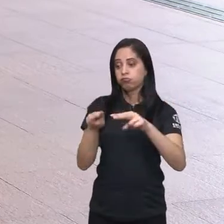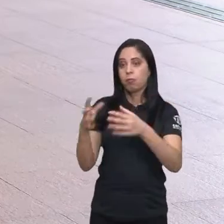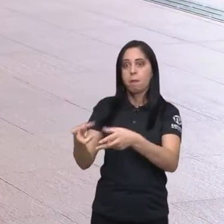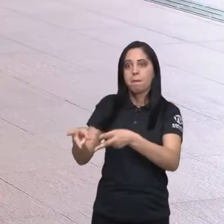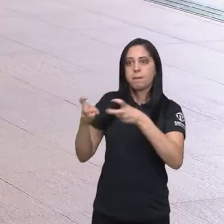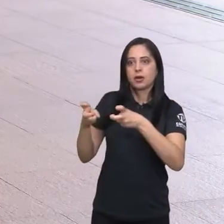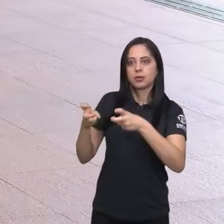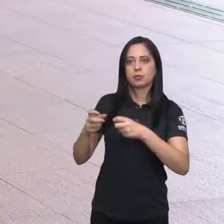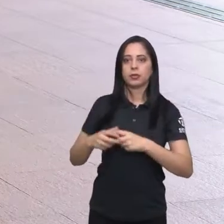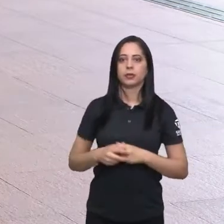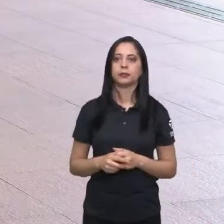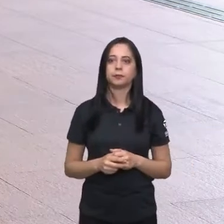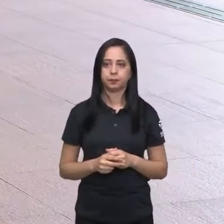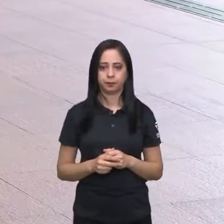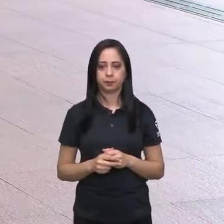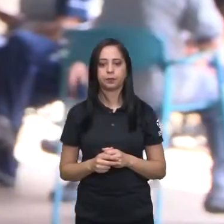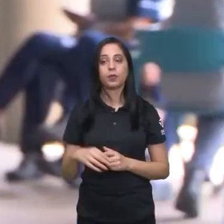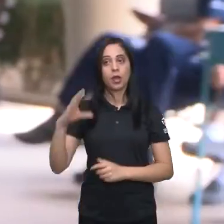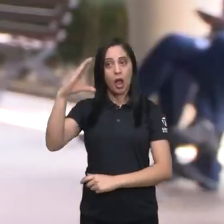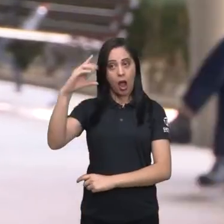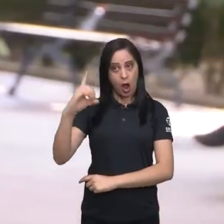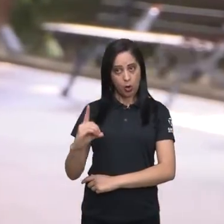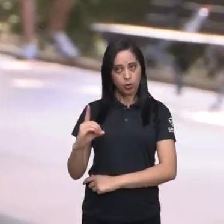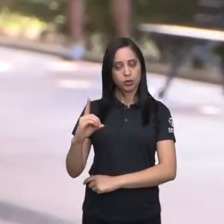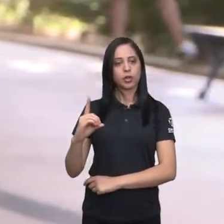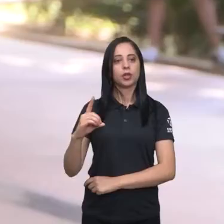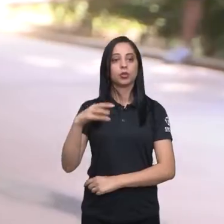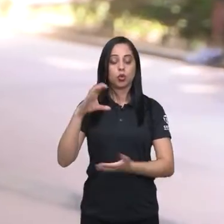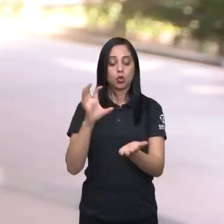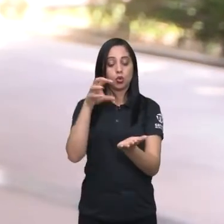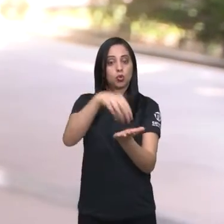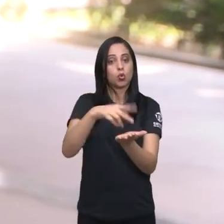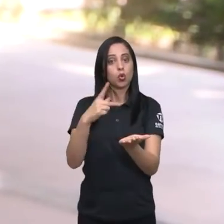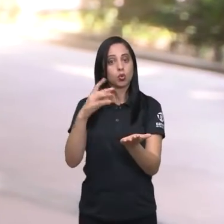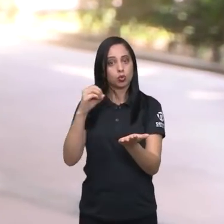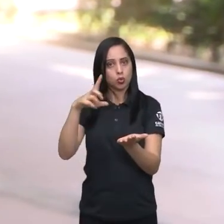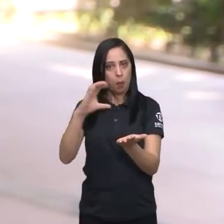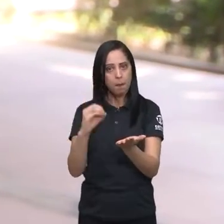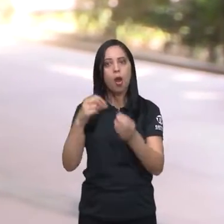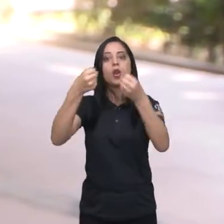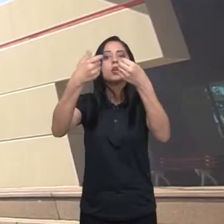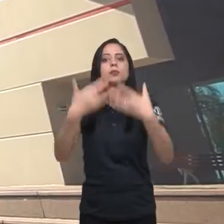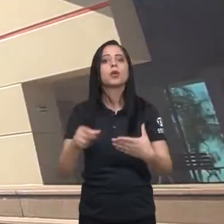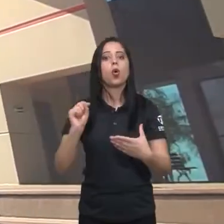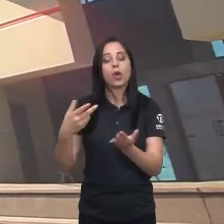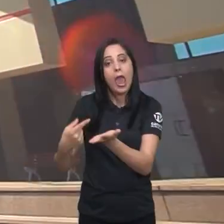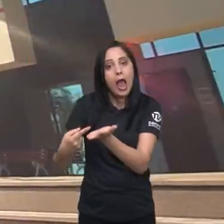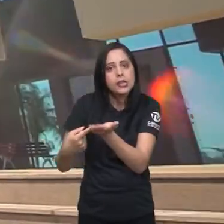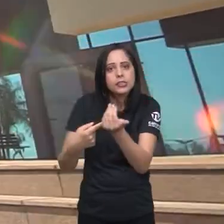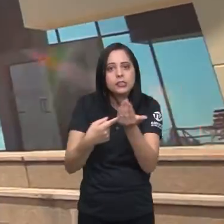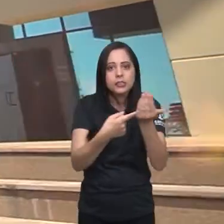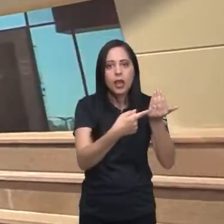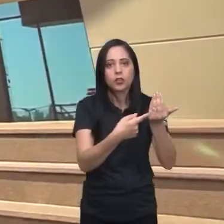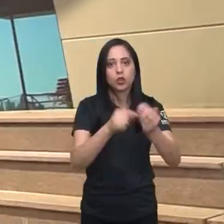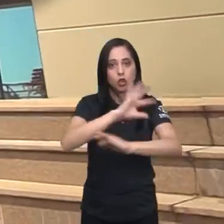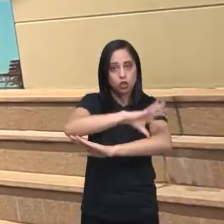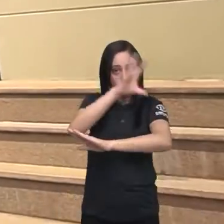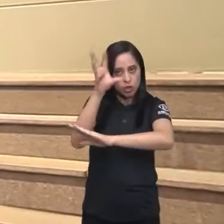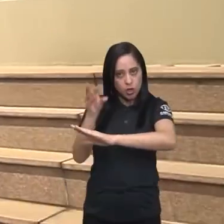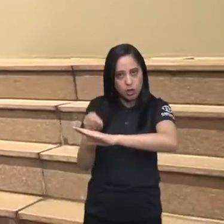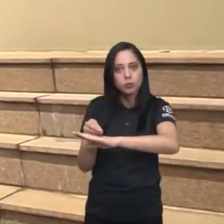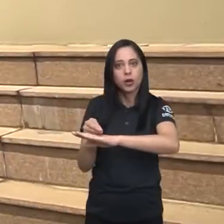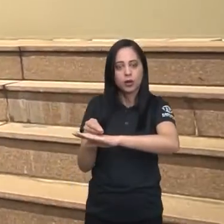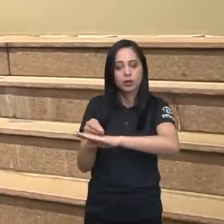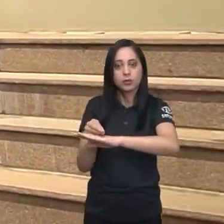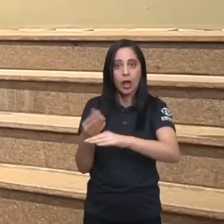hoje, nacional e internacional. A coordenadora do Agropolo Vale explica ainda que as tecnologias desenvolvidas